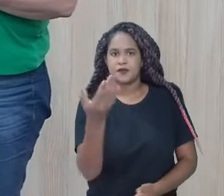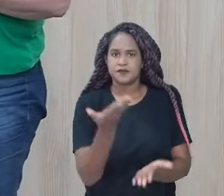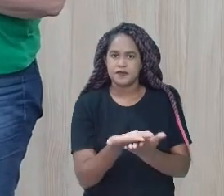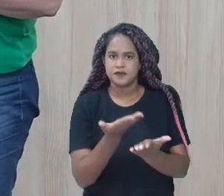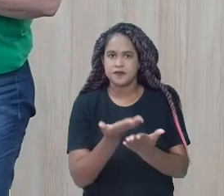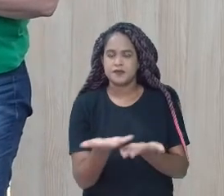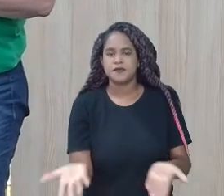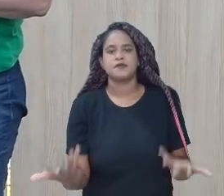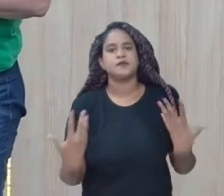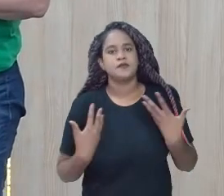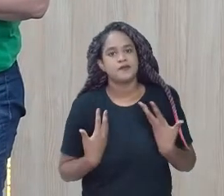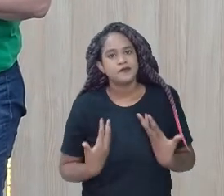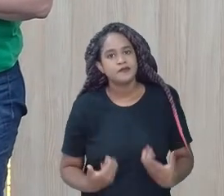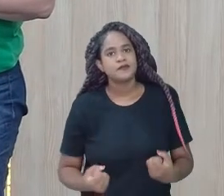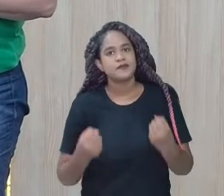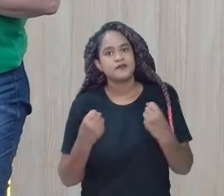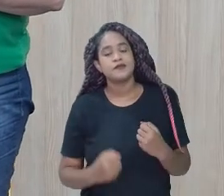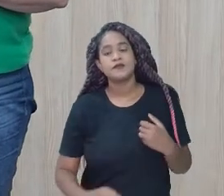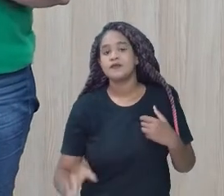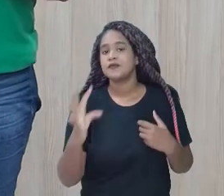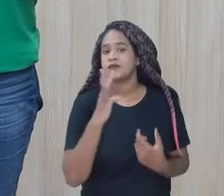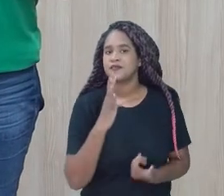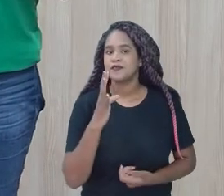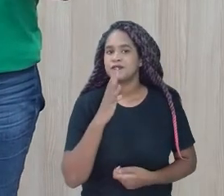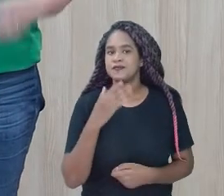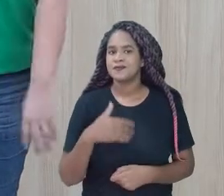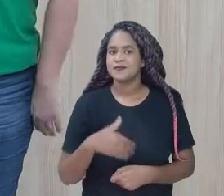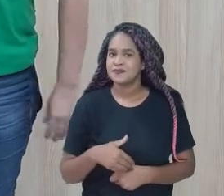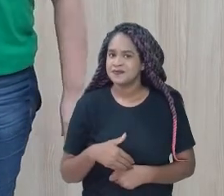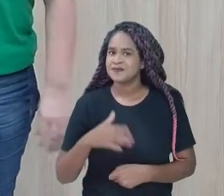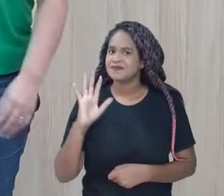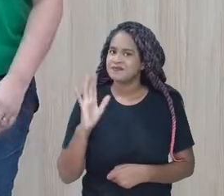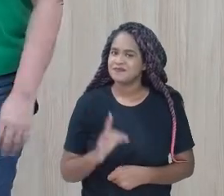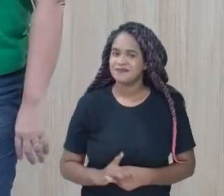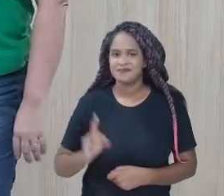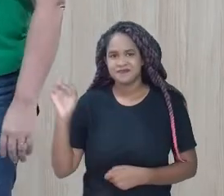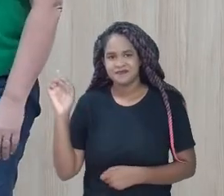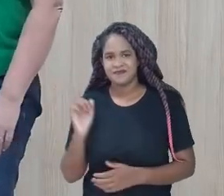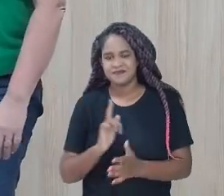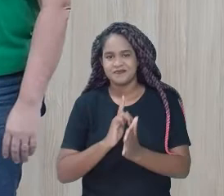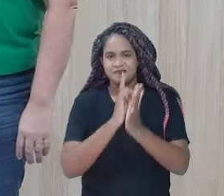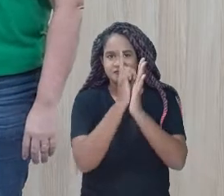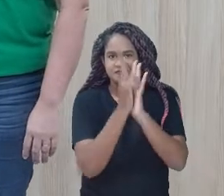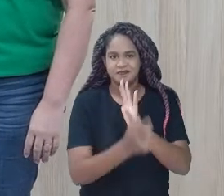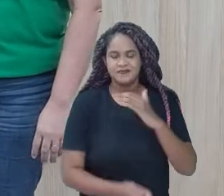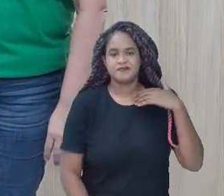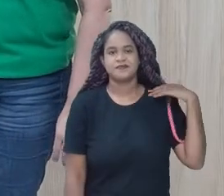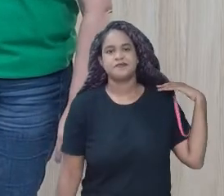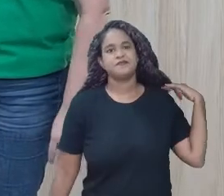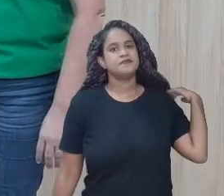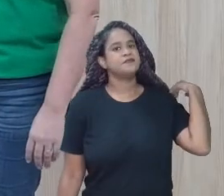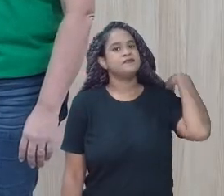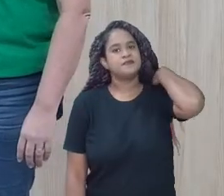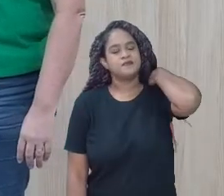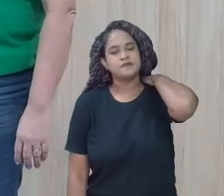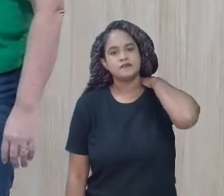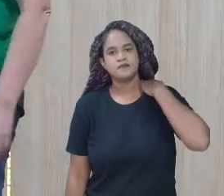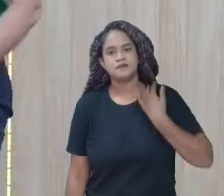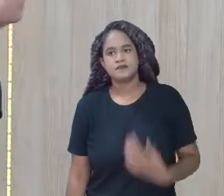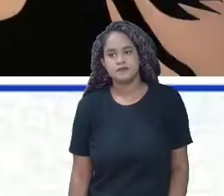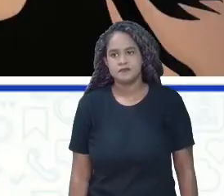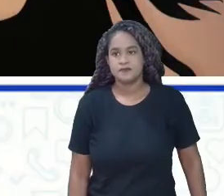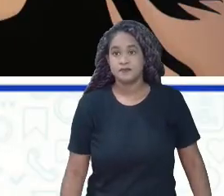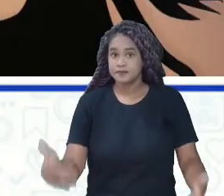não é? E vamos conhecendo mais sobre este gênero. Mais tarde, essas lendas